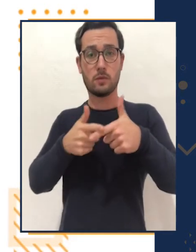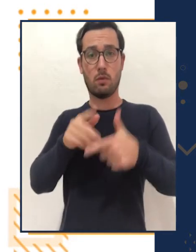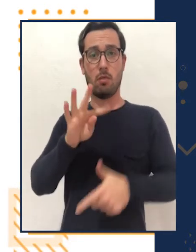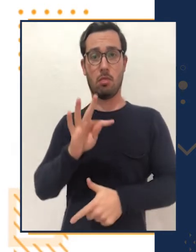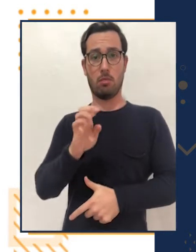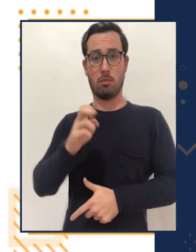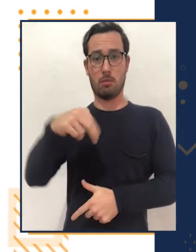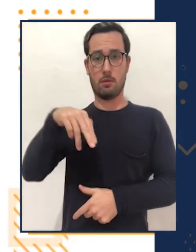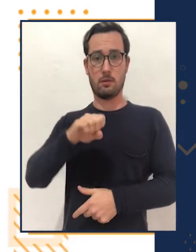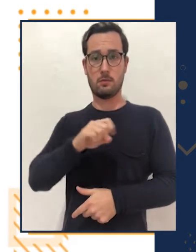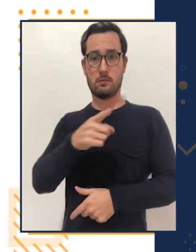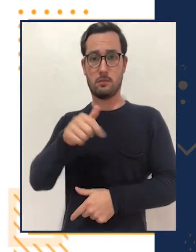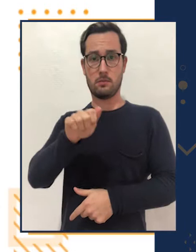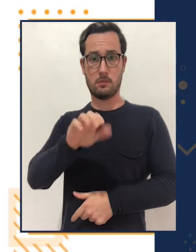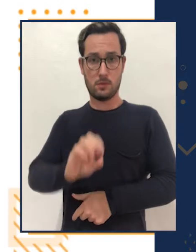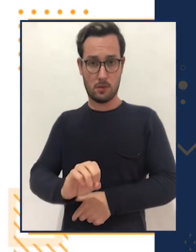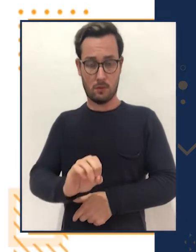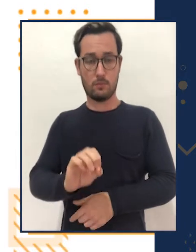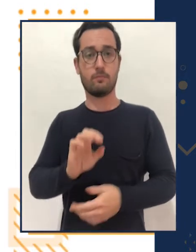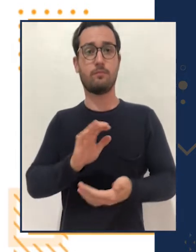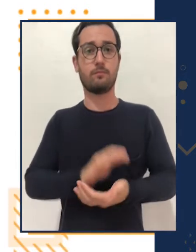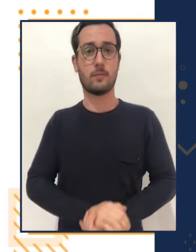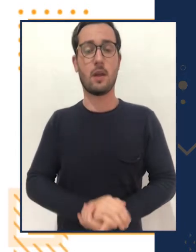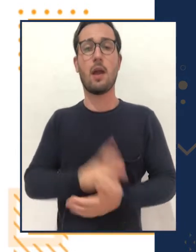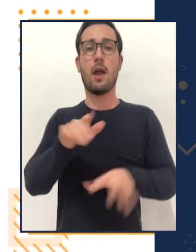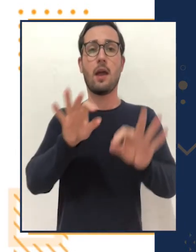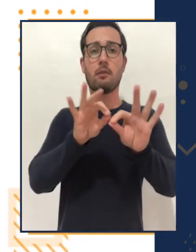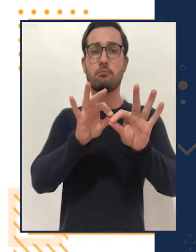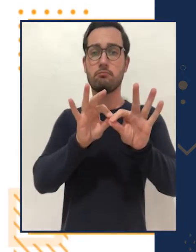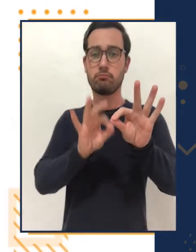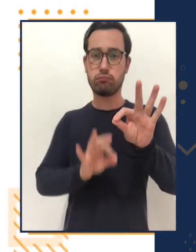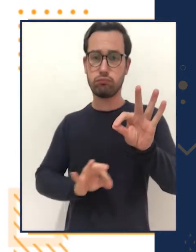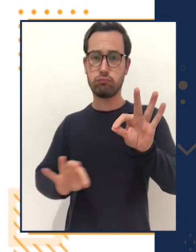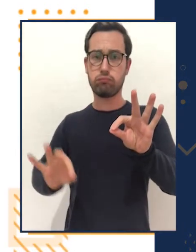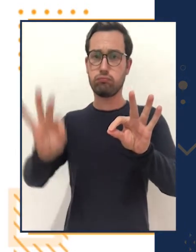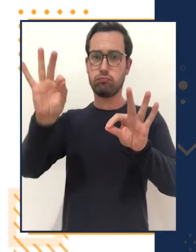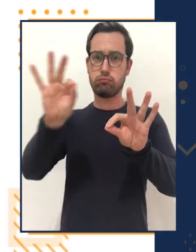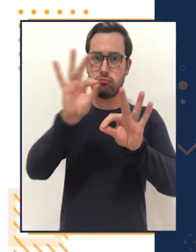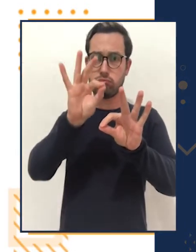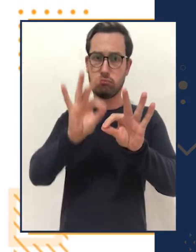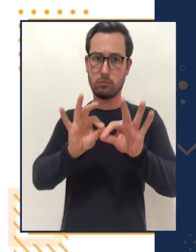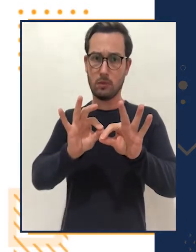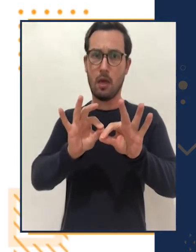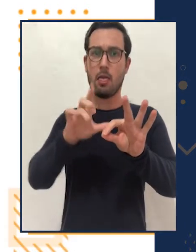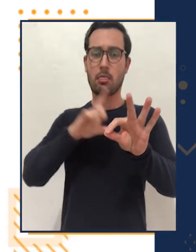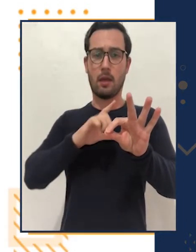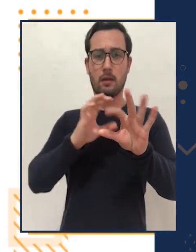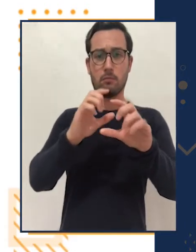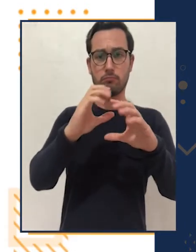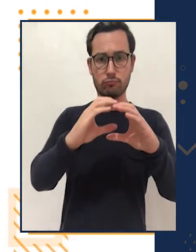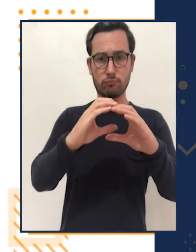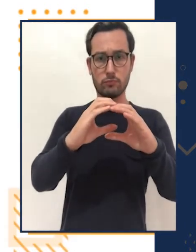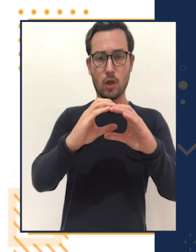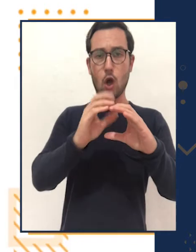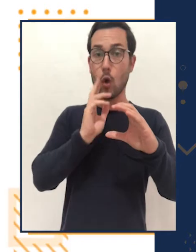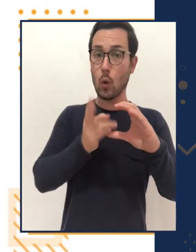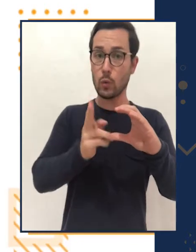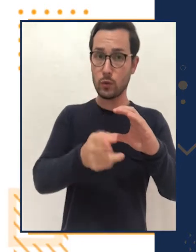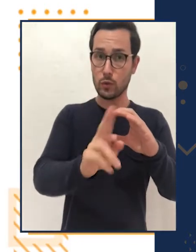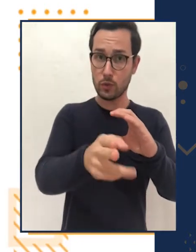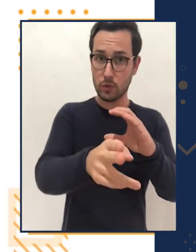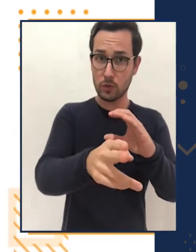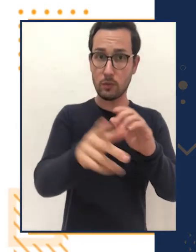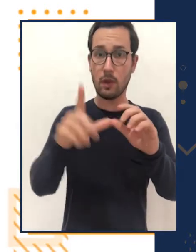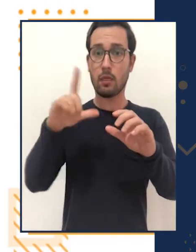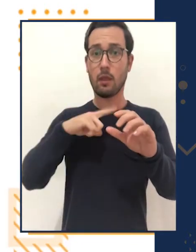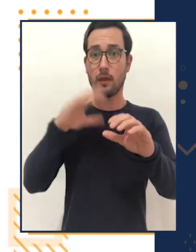Bom, então aqui a gente tem um divisor de tensão, certo? Então, é um circuito série, basicamente. Então, a gente tem